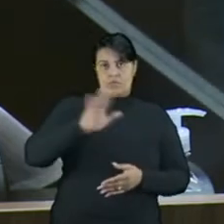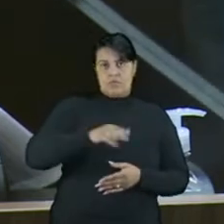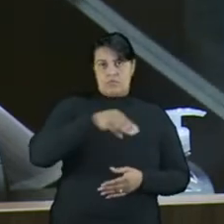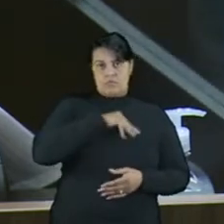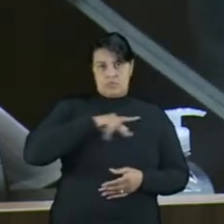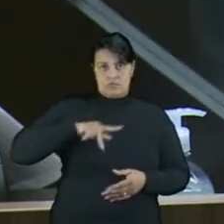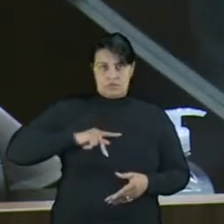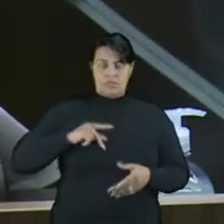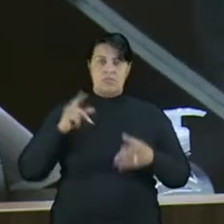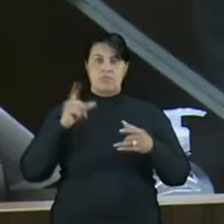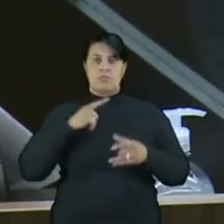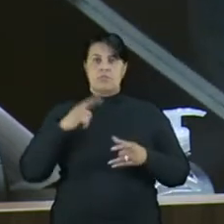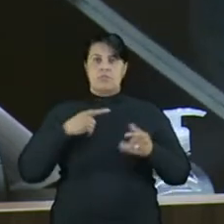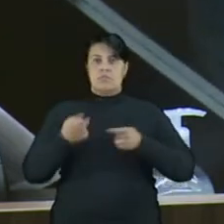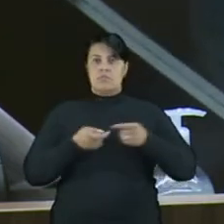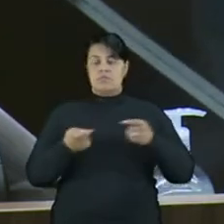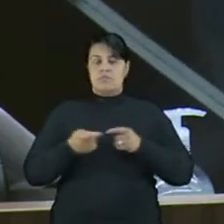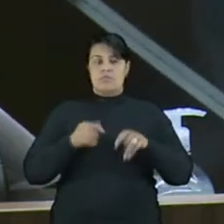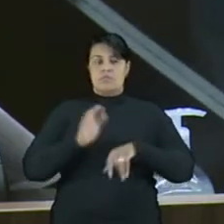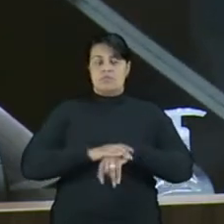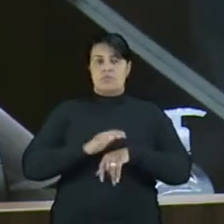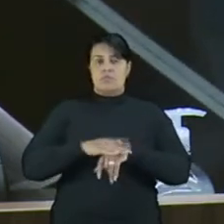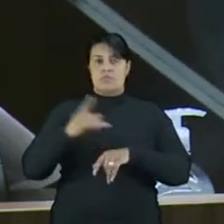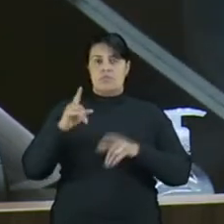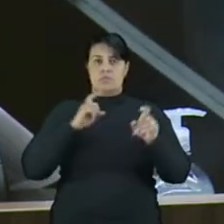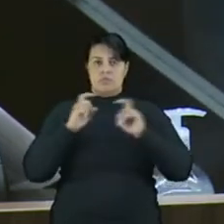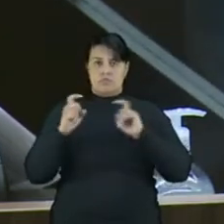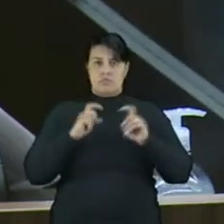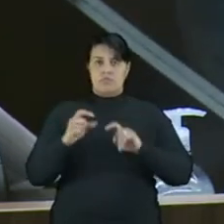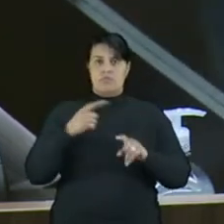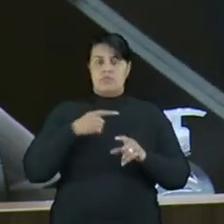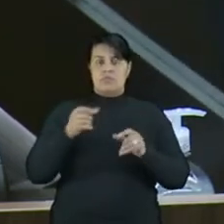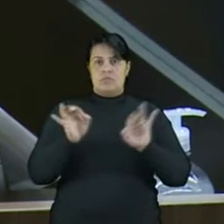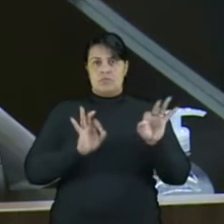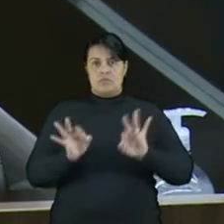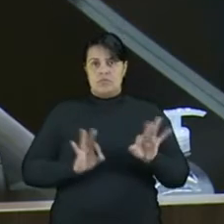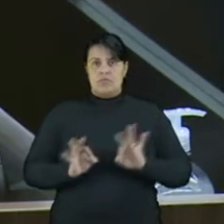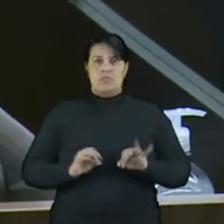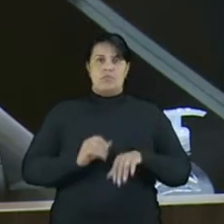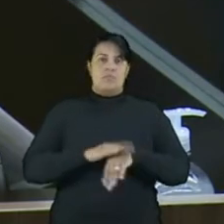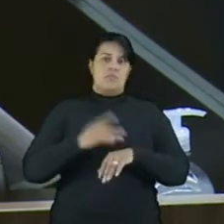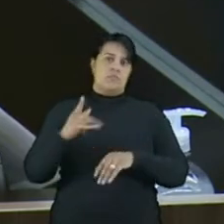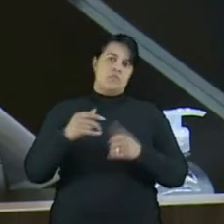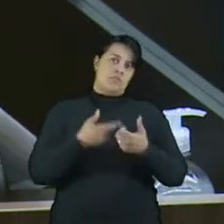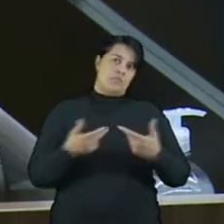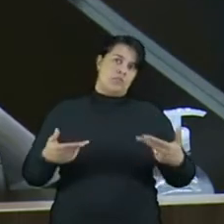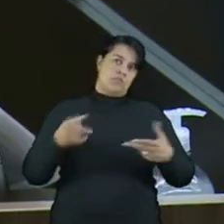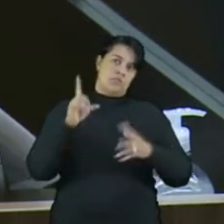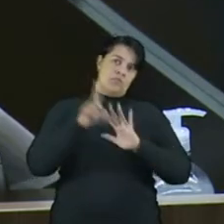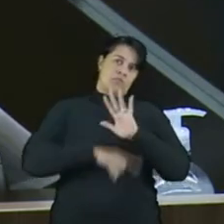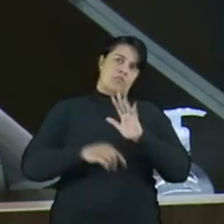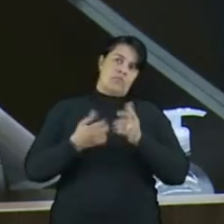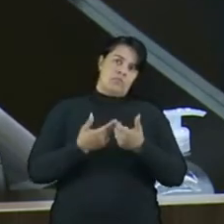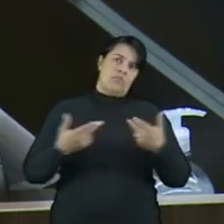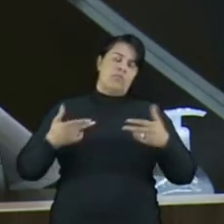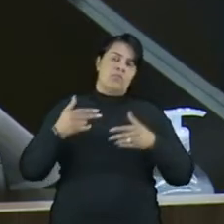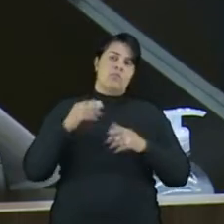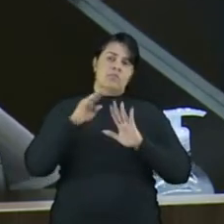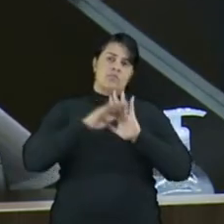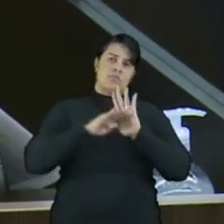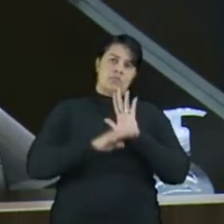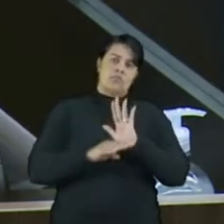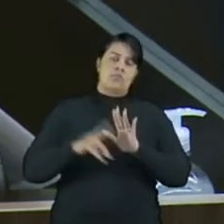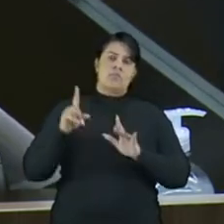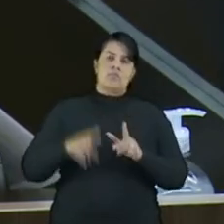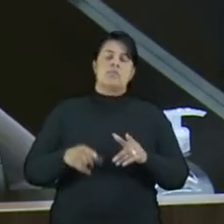controle realizado sobre a atuação administrativa das organizações, suas jurisdições, edite normativos e guias consultando